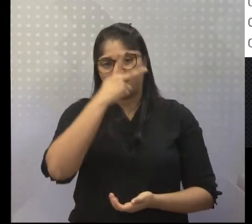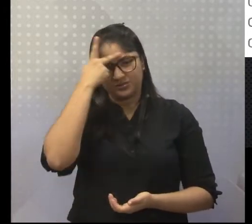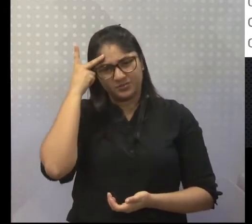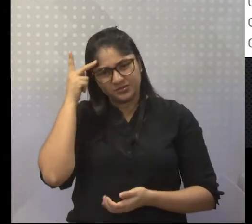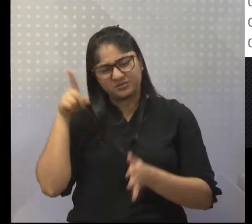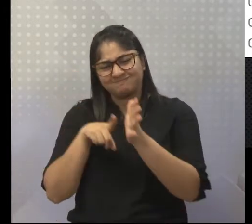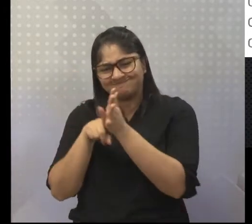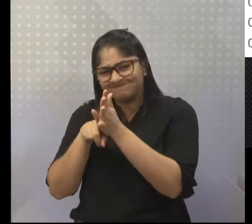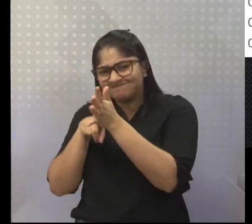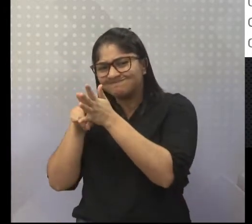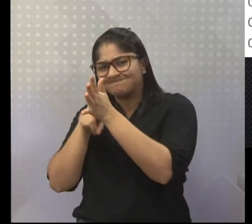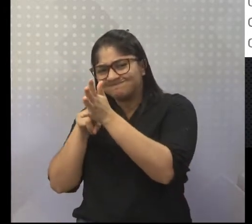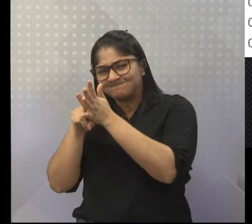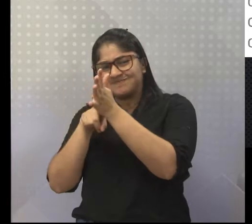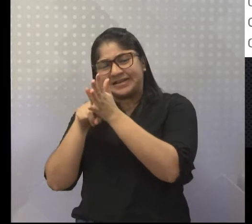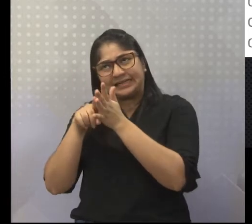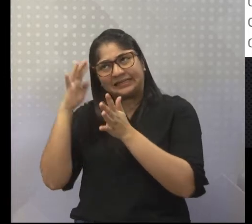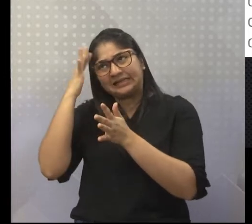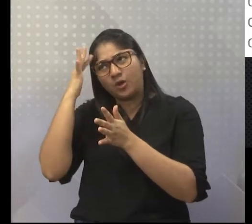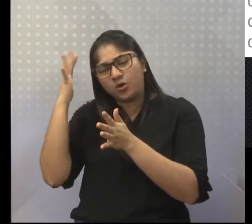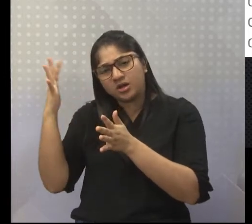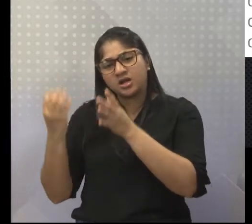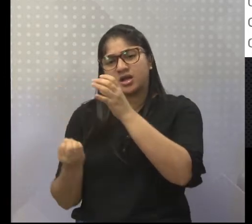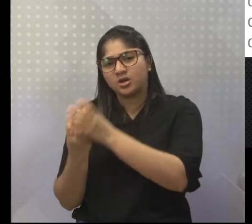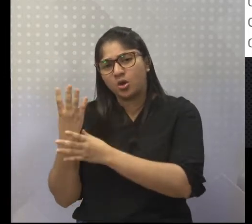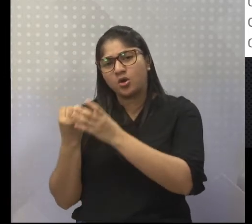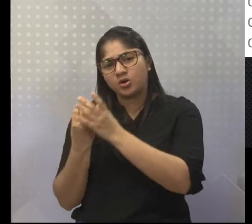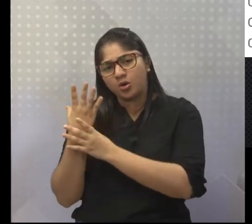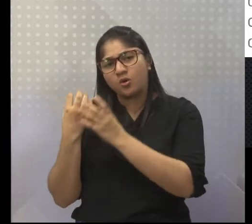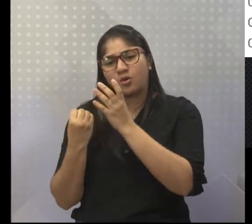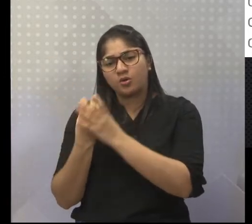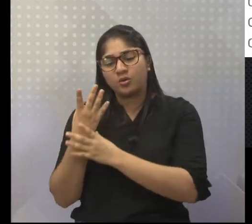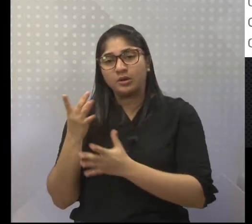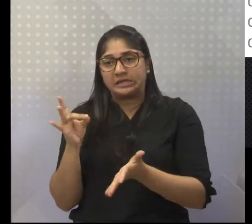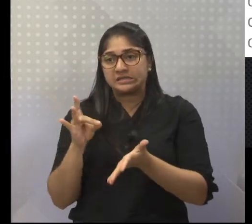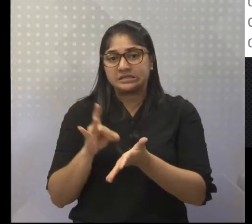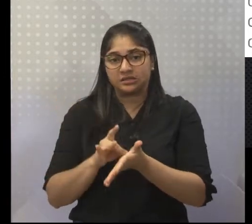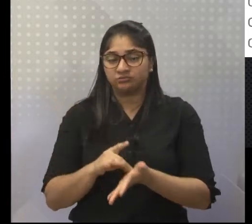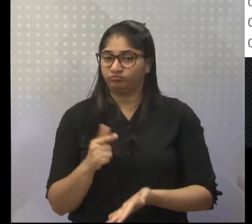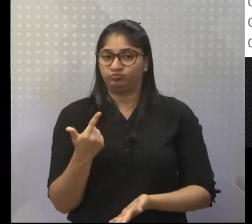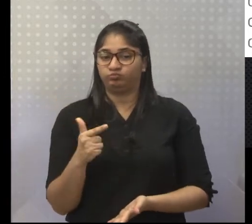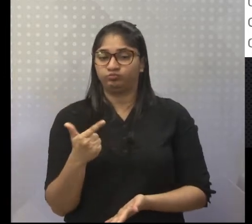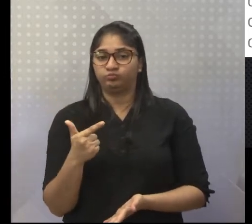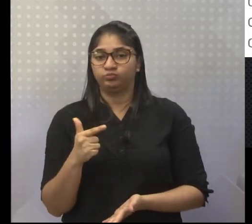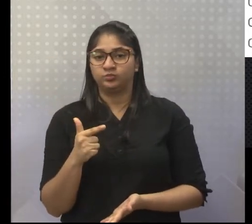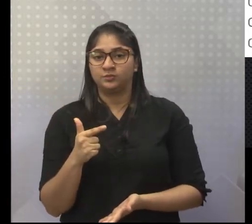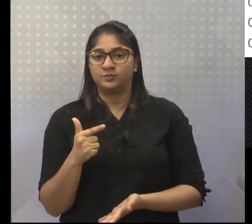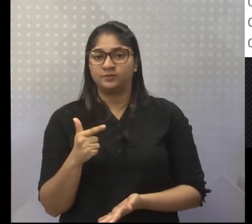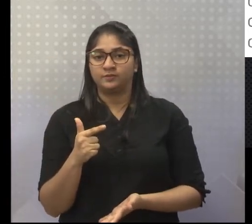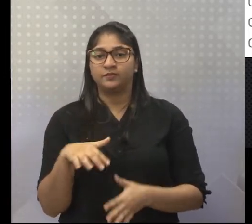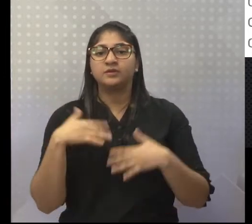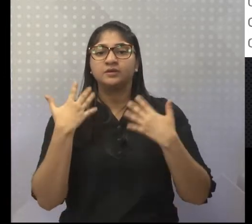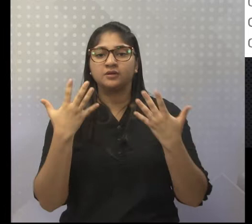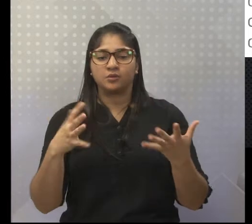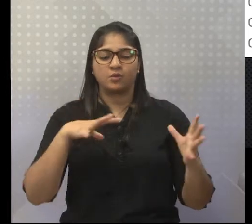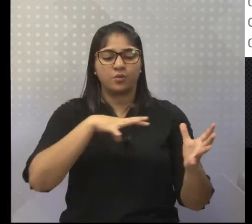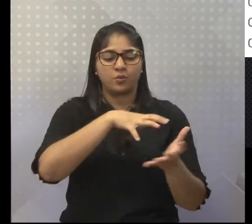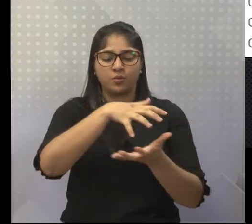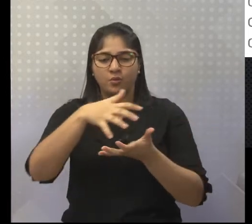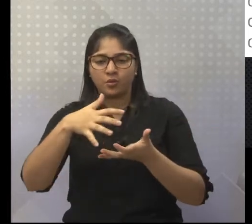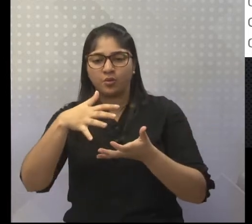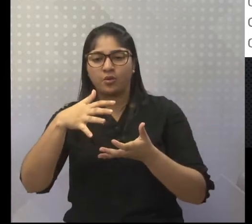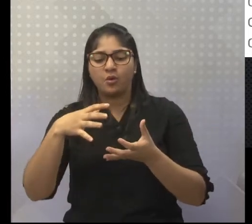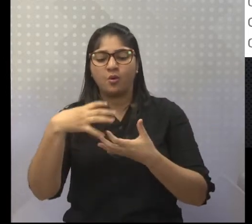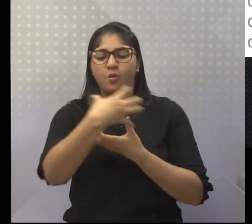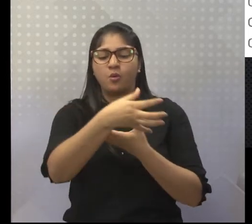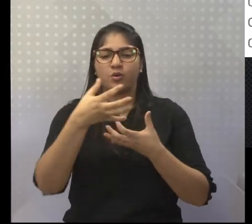sente-se começar aquela teorias tá é paciência queria teoria porque não tem uma certeza pura então à deriva continental foi a primeira